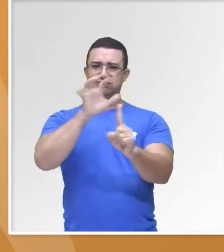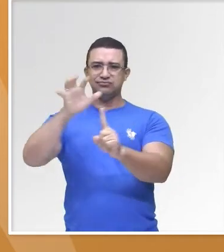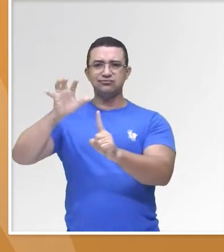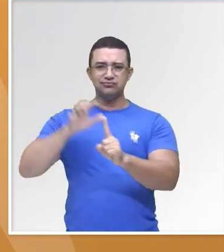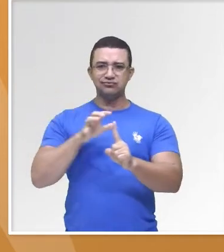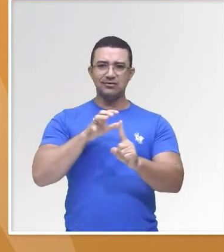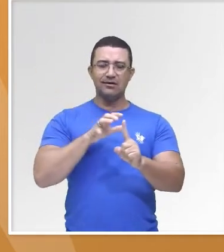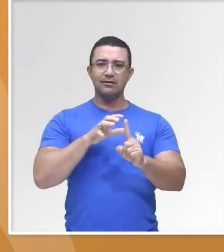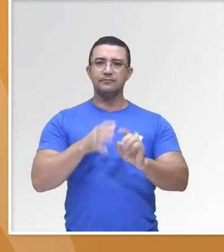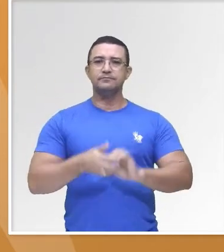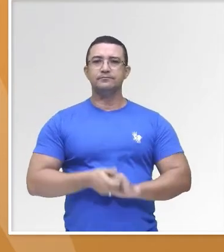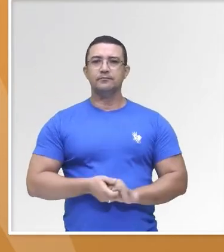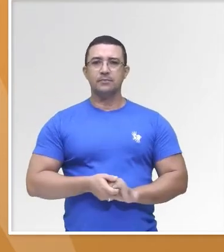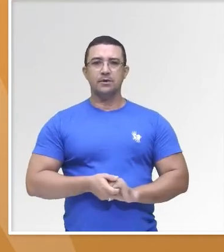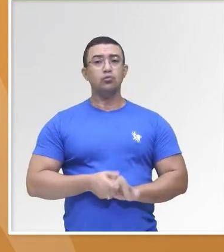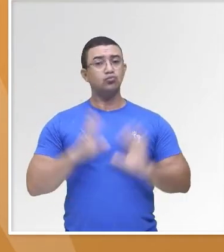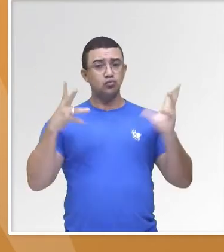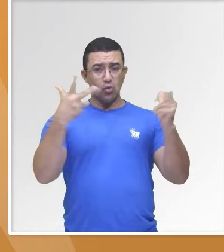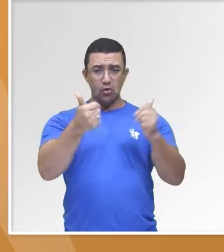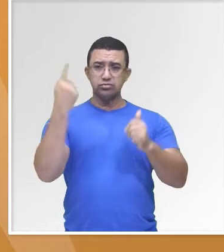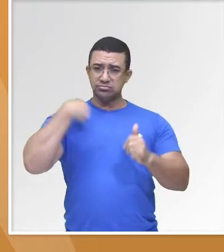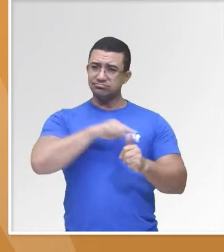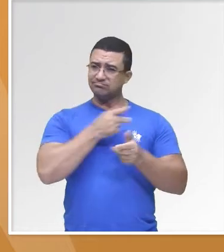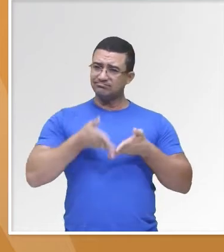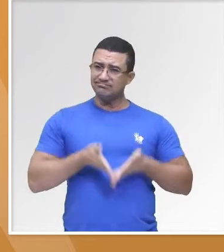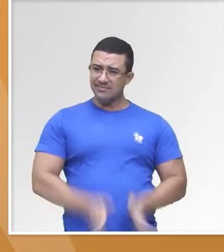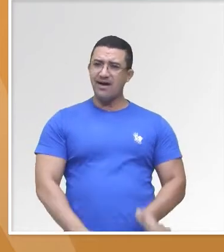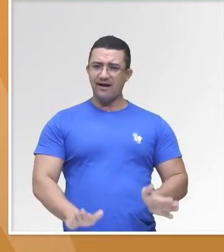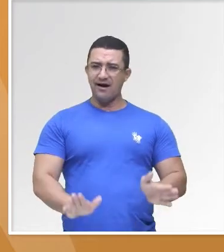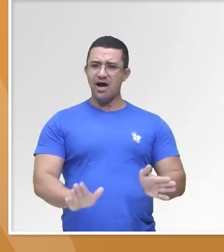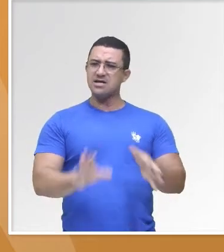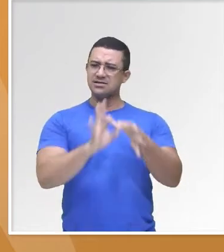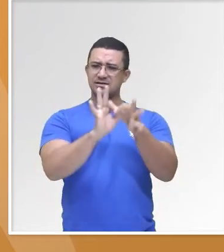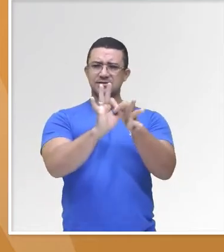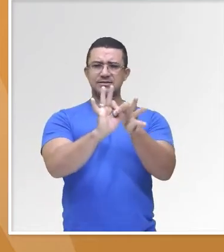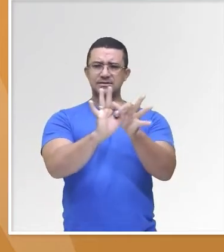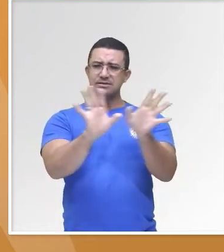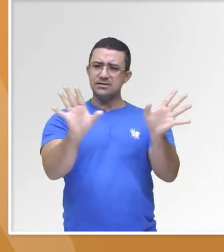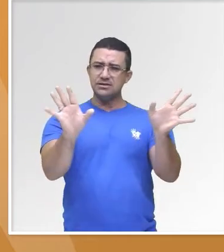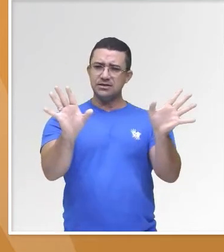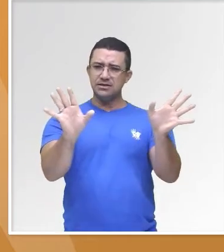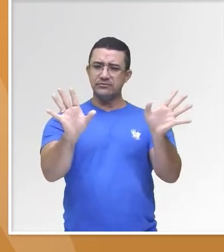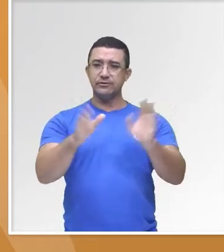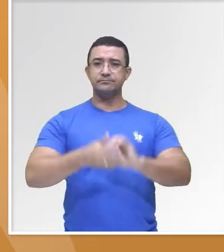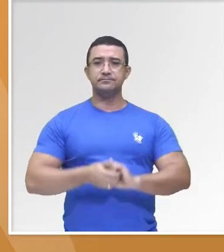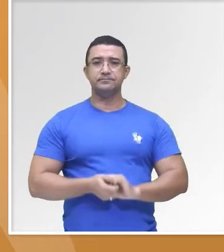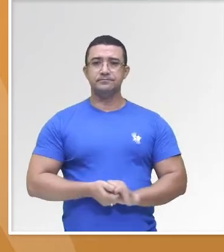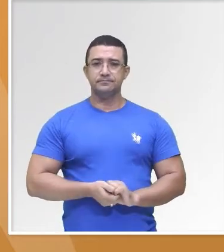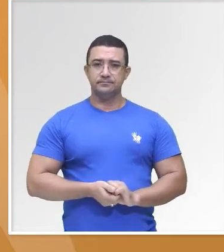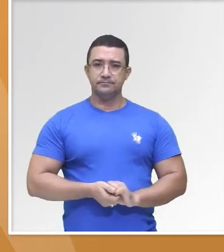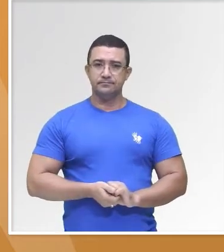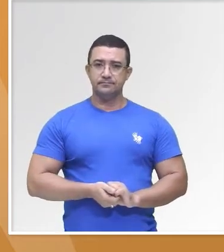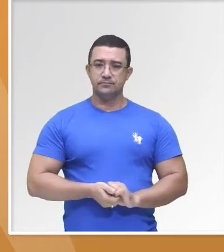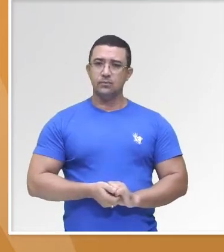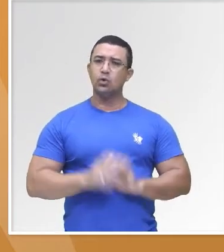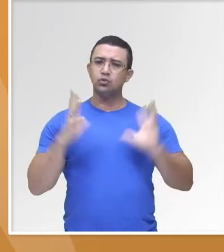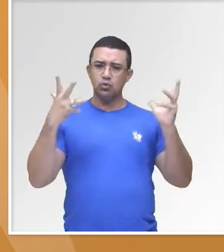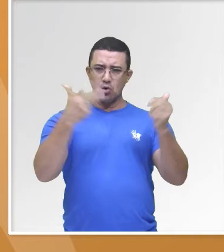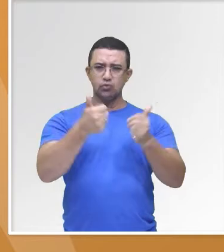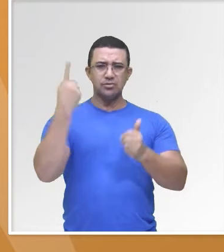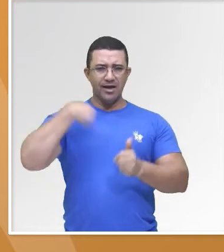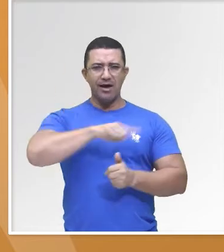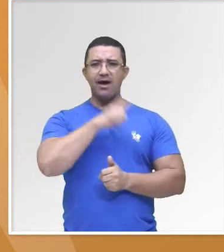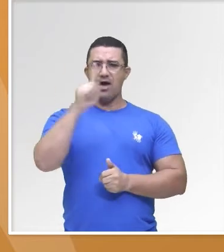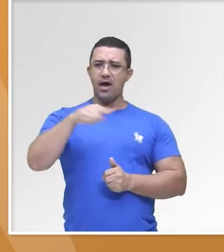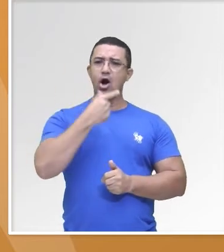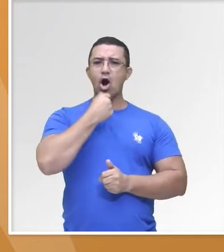todos nós nascemos livres. Todos nós nascemos, como ele diz aqui, bons por